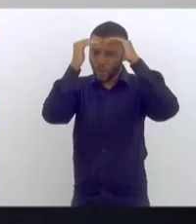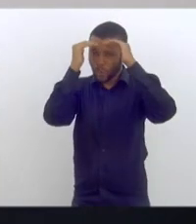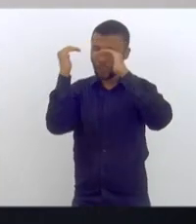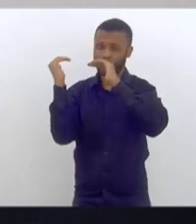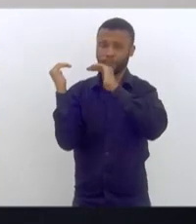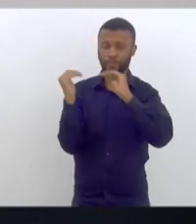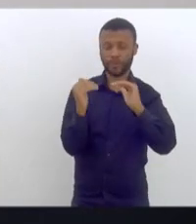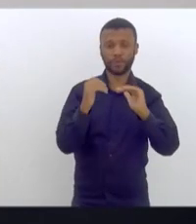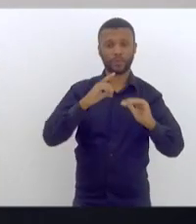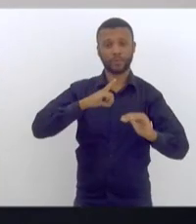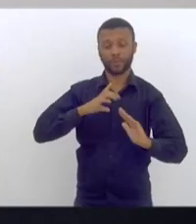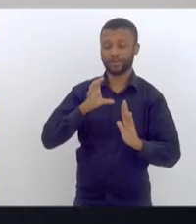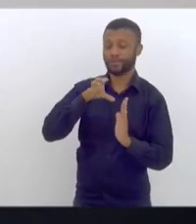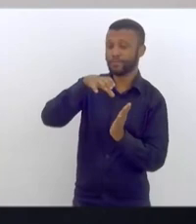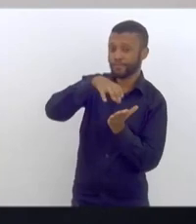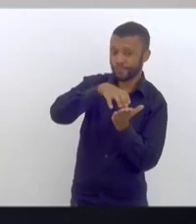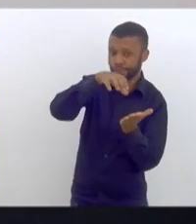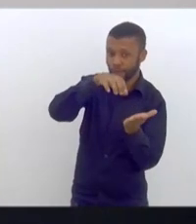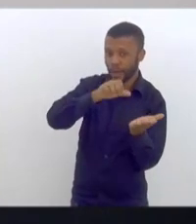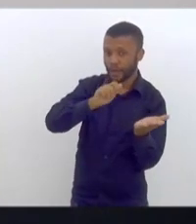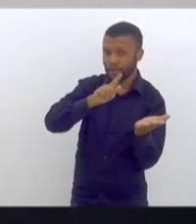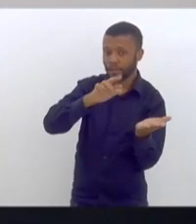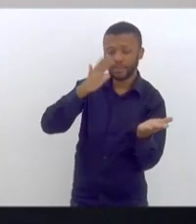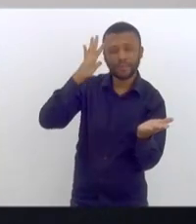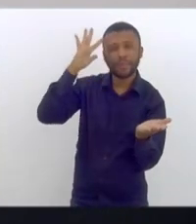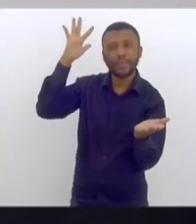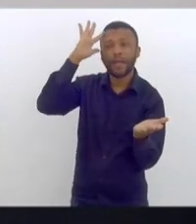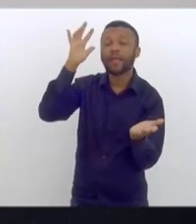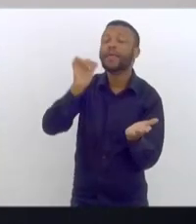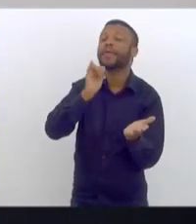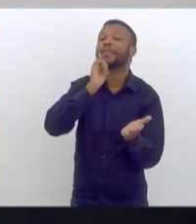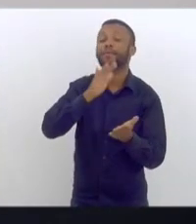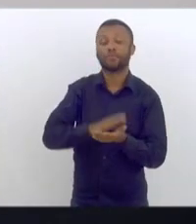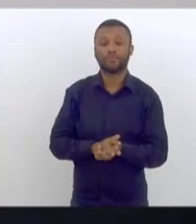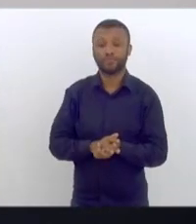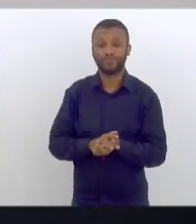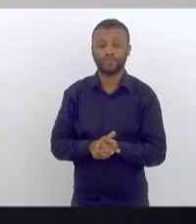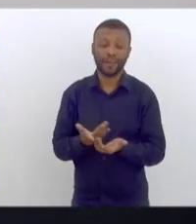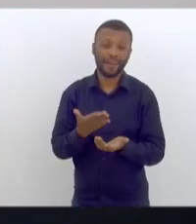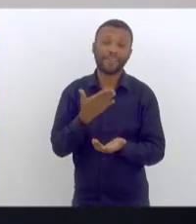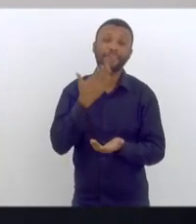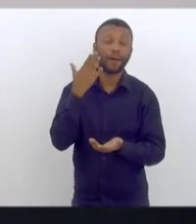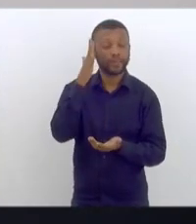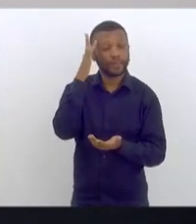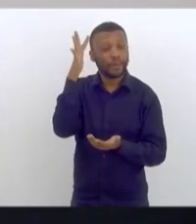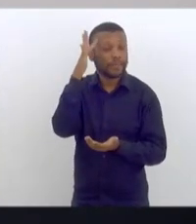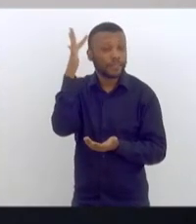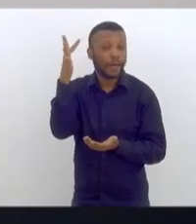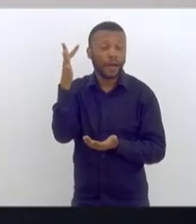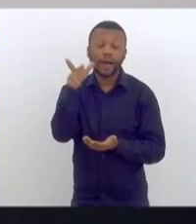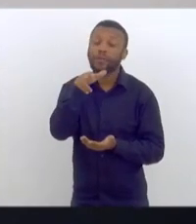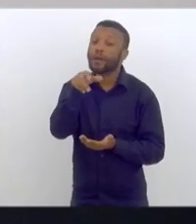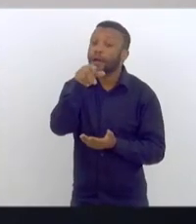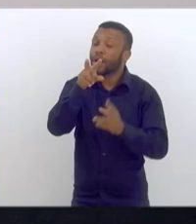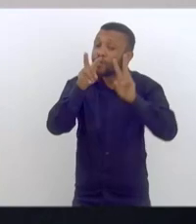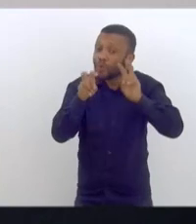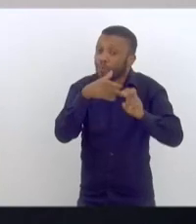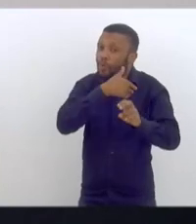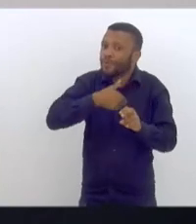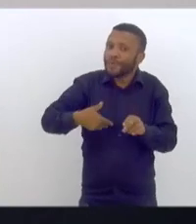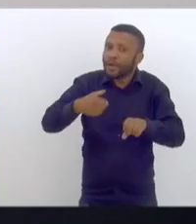Jerry Imagine a seguinte configuração o que não é difícil não tô falando desse governo